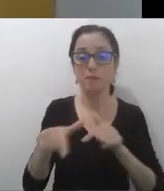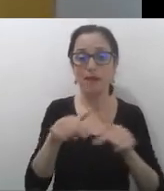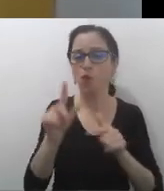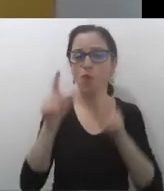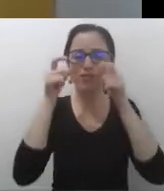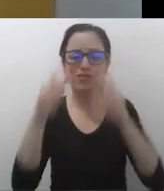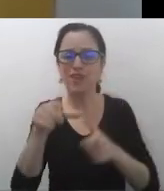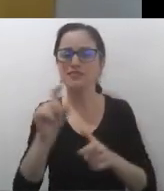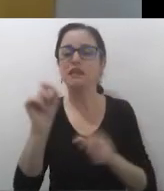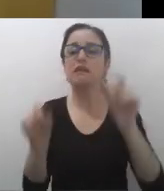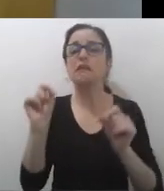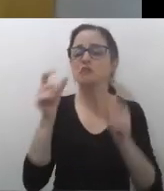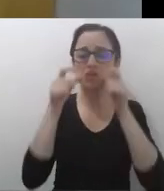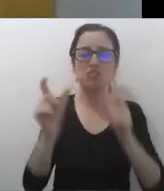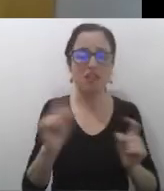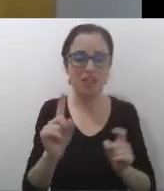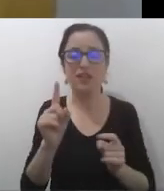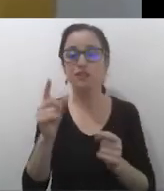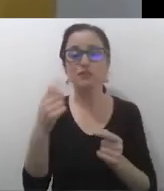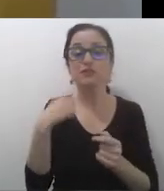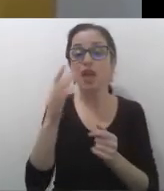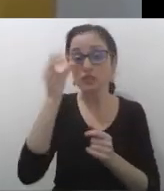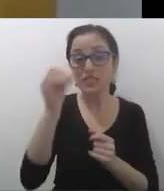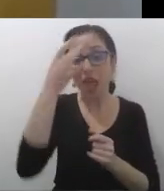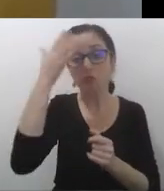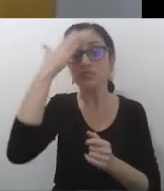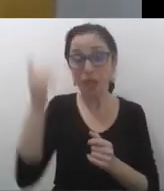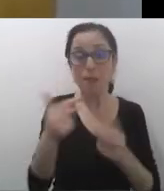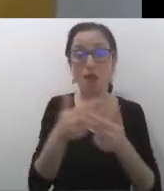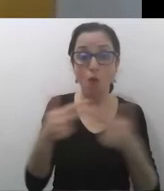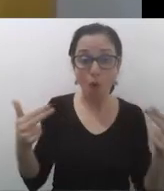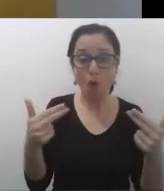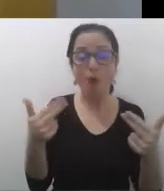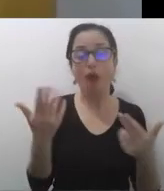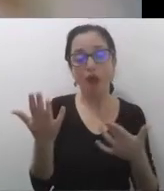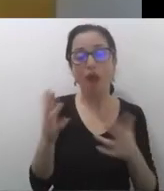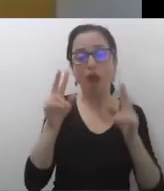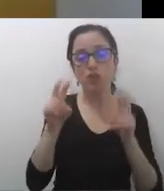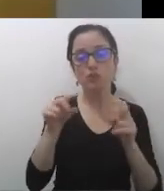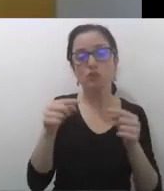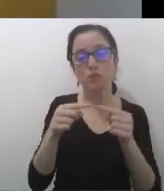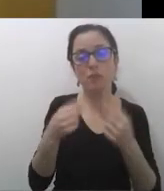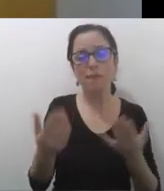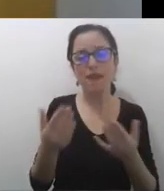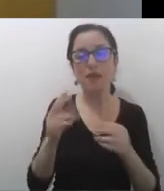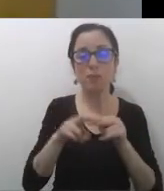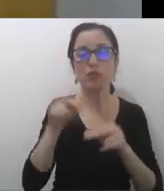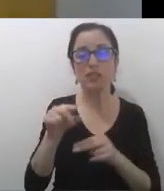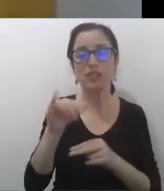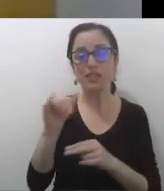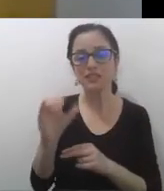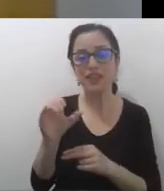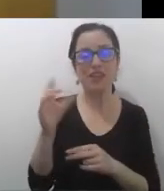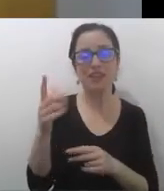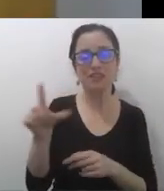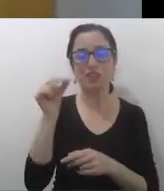pessoas, assim, não interessava. Se alguém sabia alguma coisa bem, então é isso. É por isso que o IAC